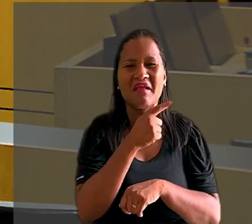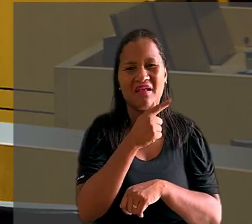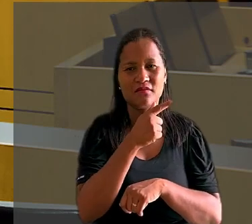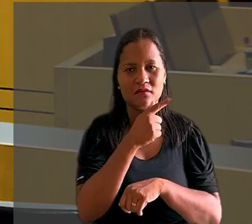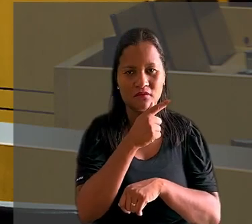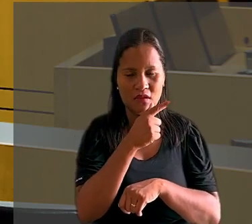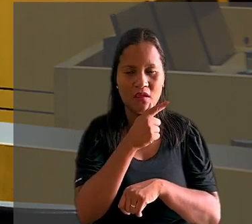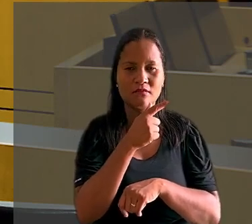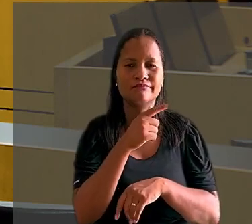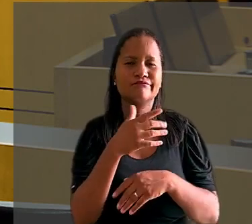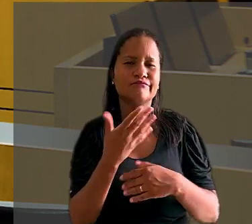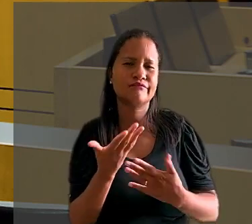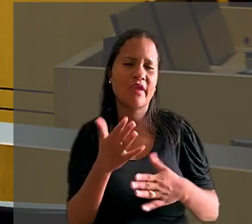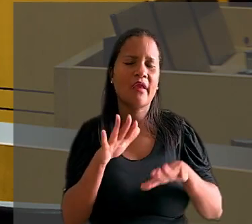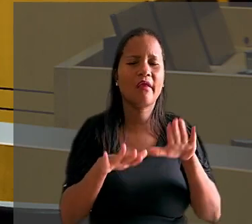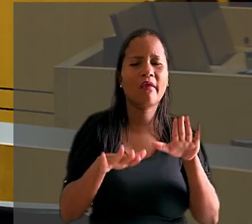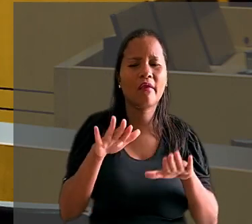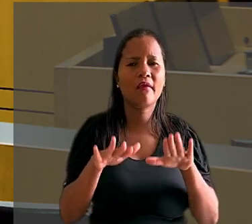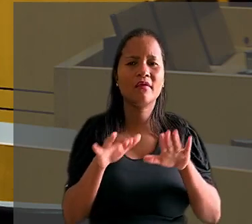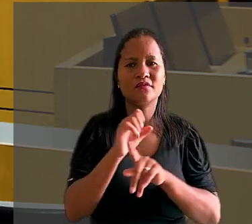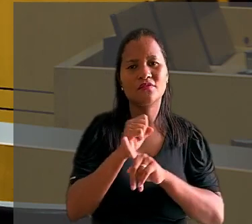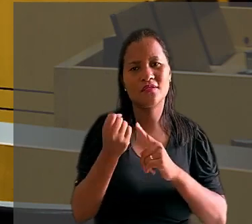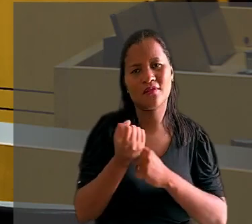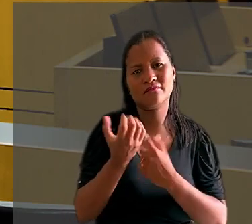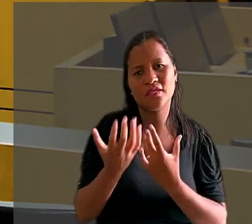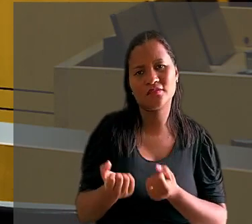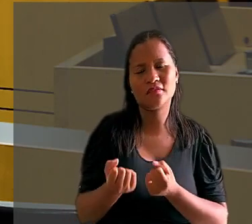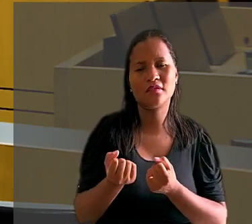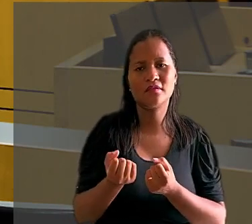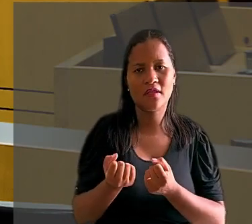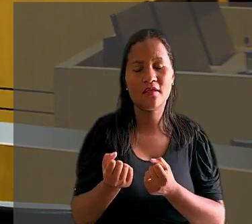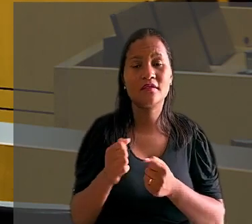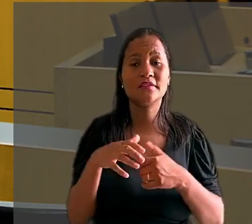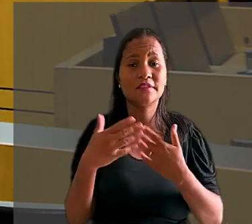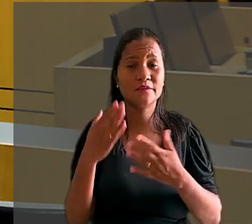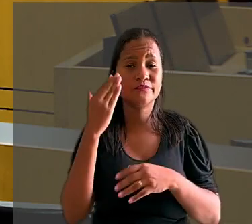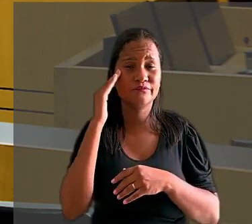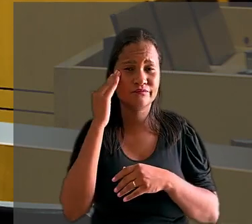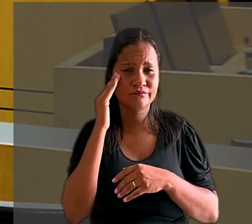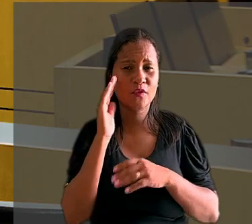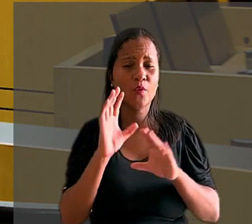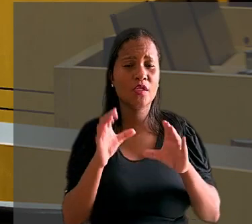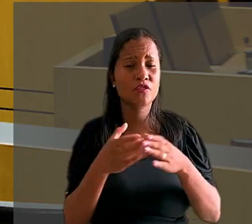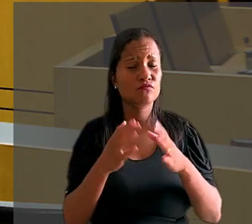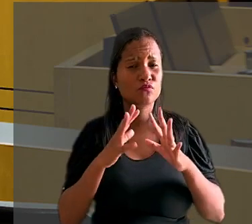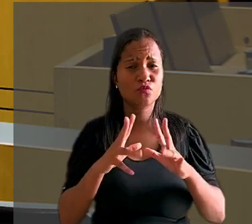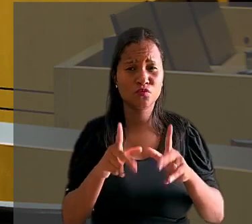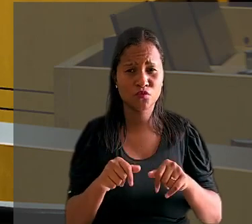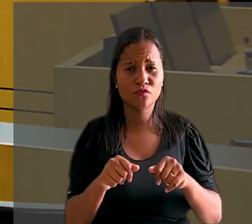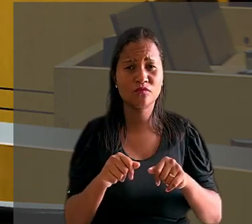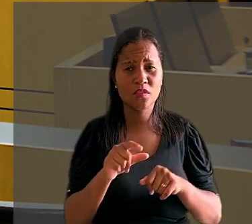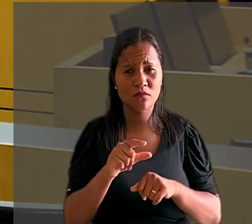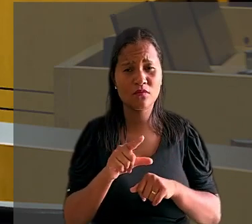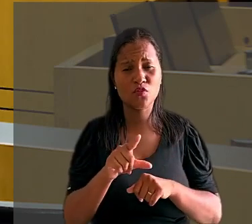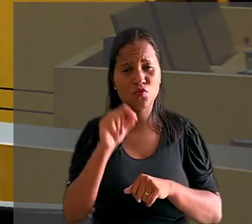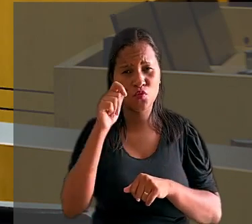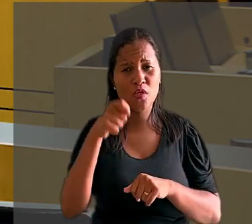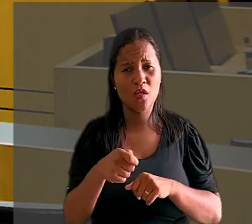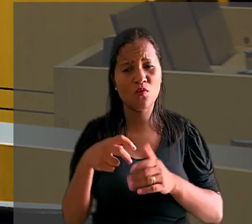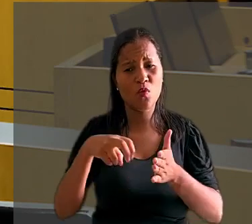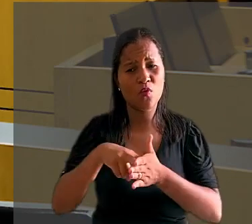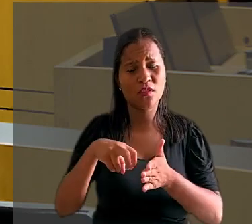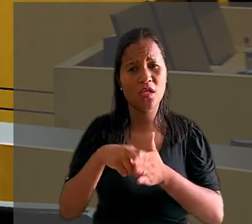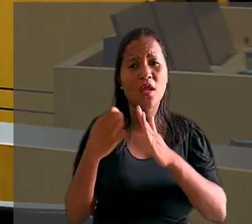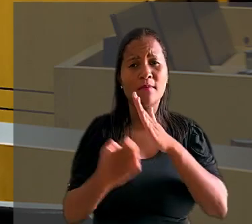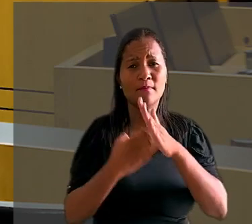pela sociedade. Seguindo esse entendimento, o colegiado, por unanimidade, decidiu condenar a empresa ao pagamento de indenização